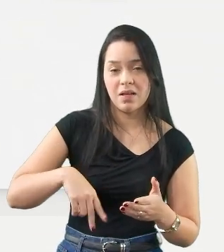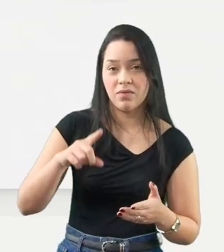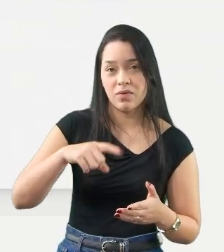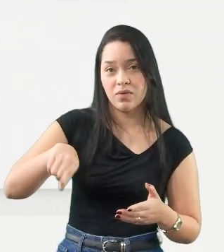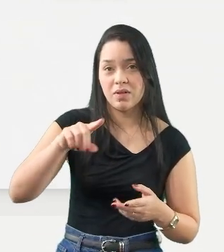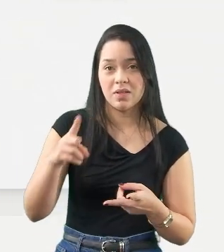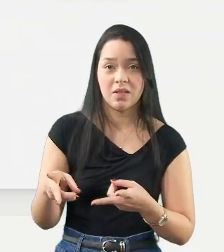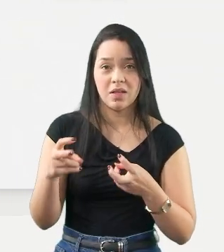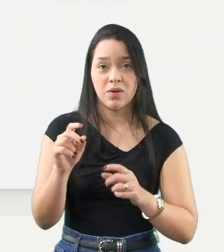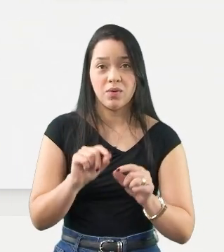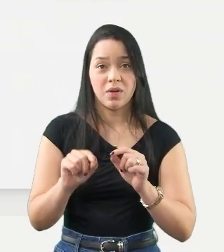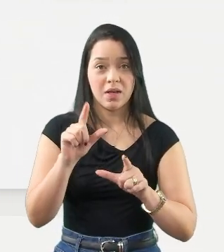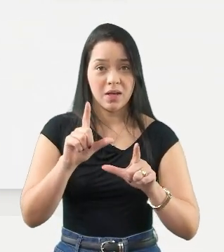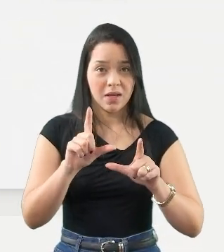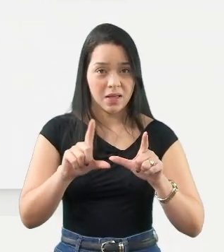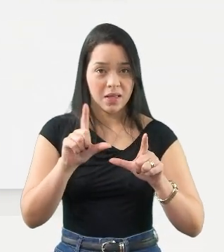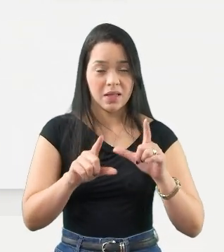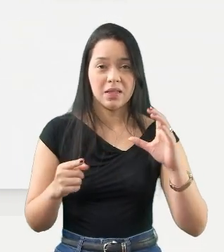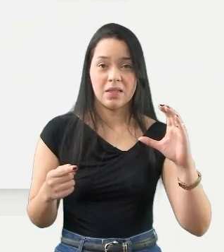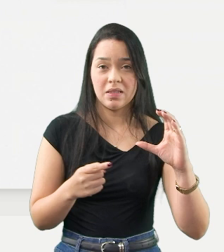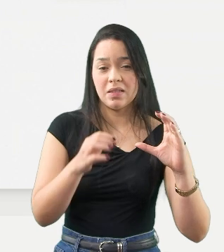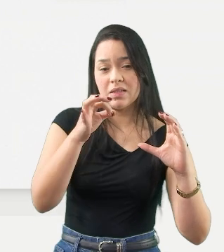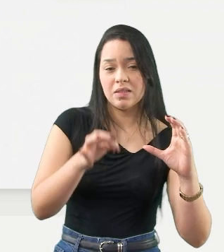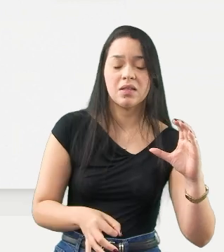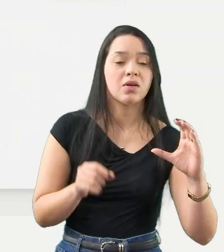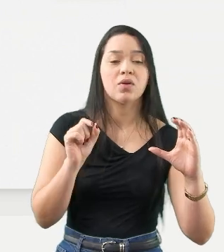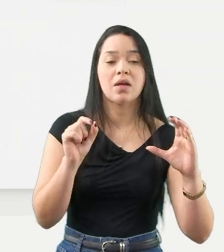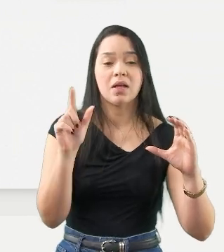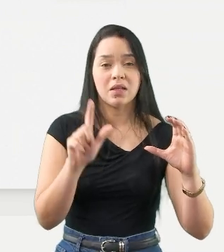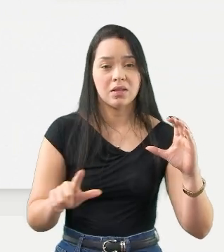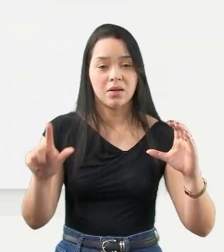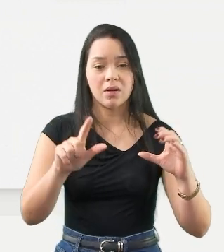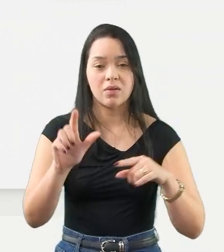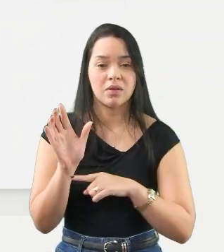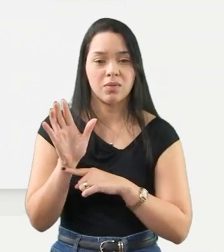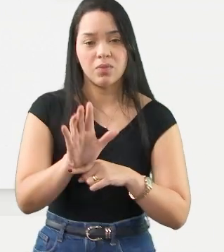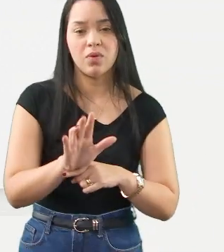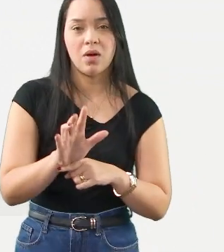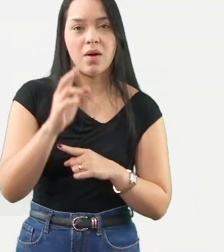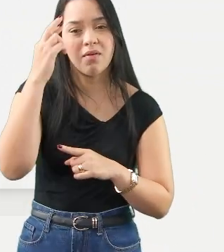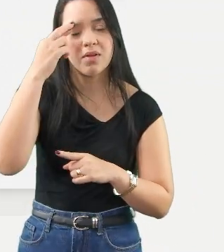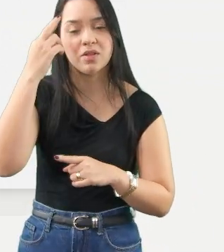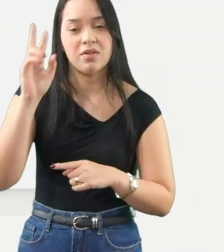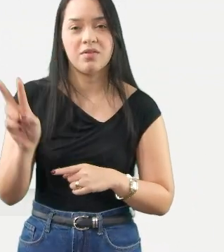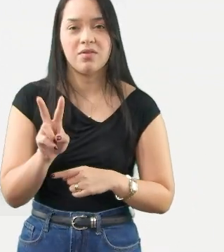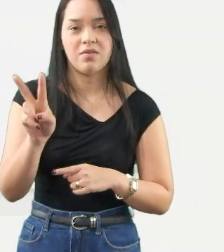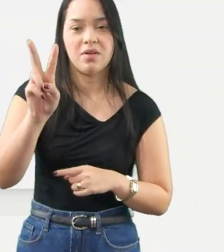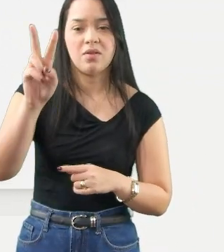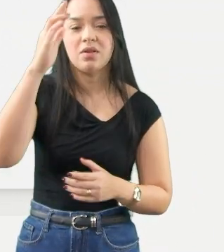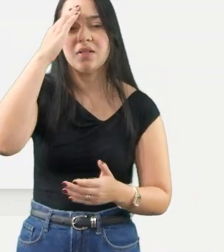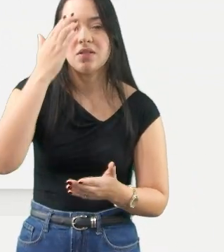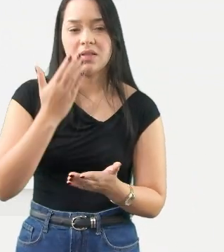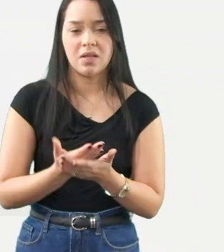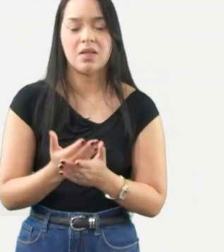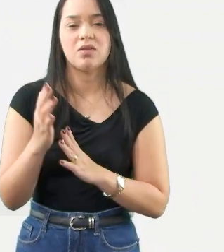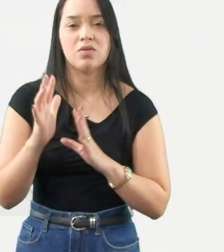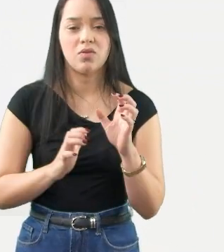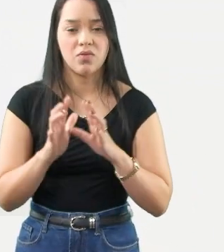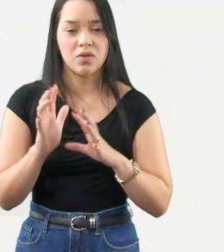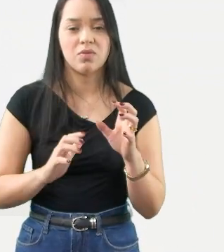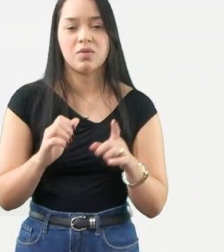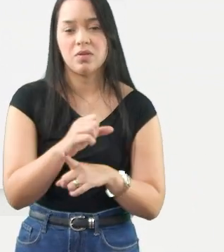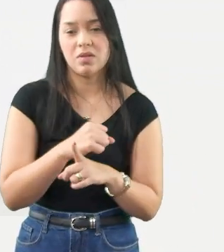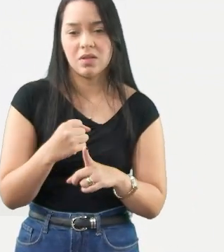vão verificar que o nosso gabarito é a letra C, quando fala que a literatura contribui ao refletir os valores, crenças